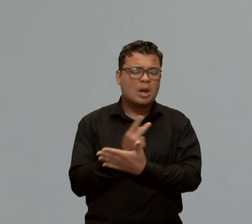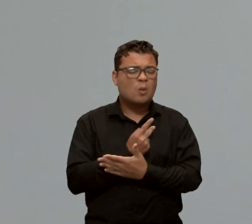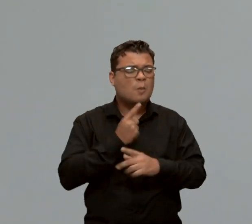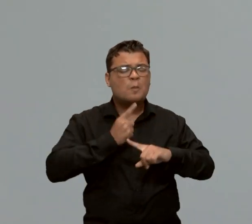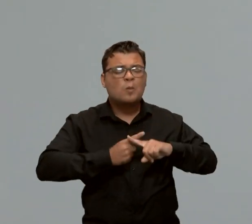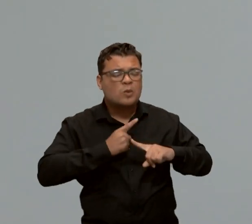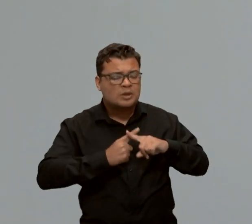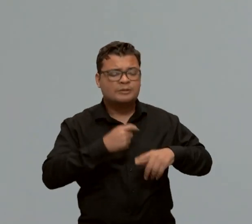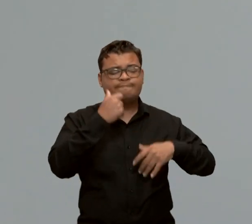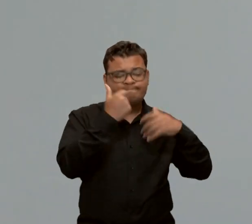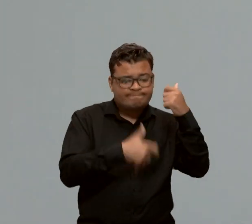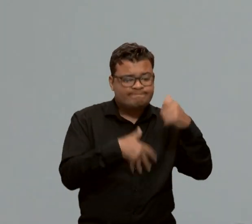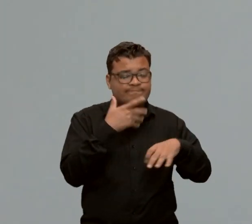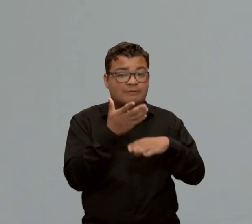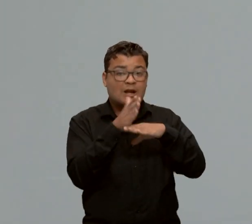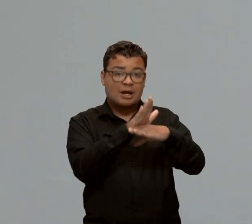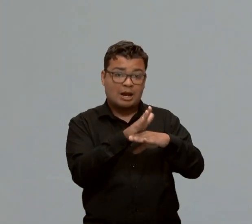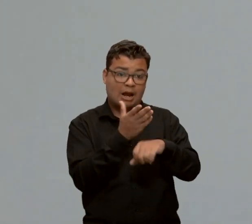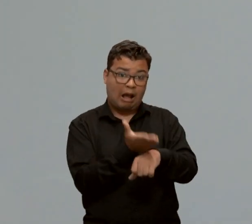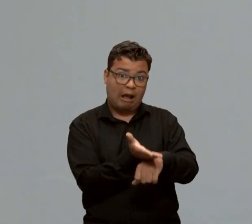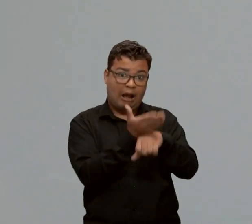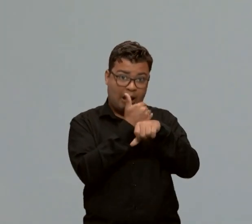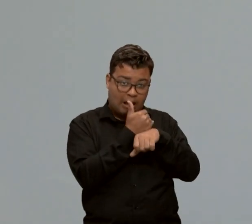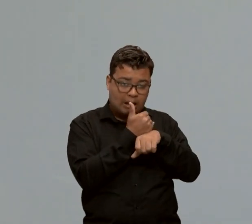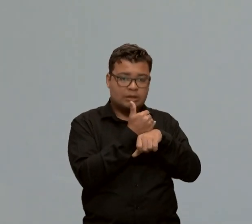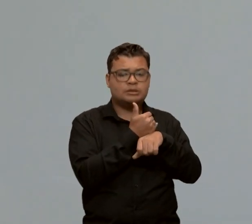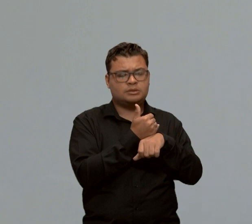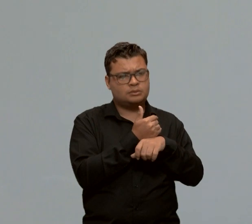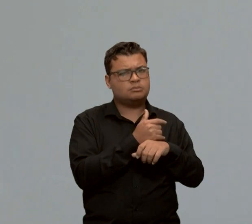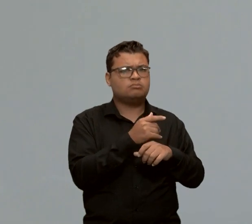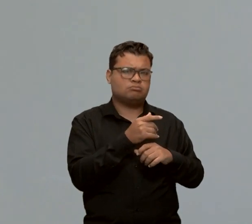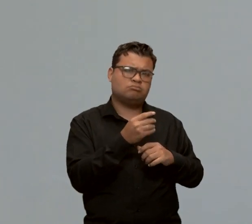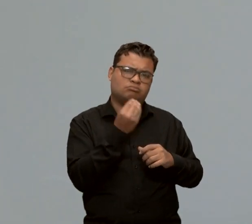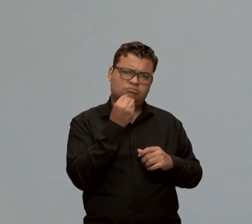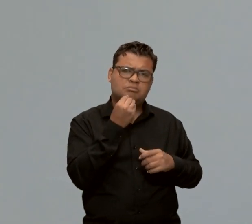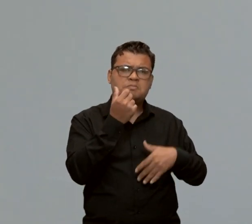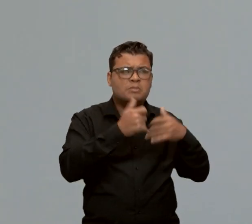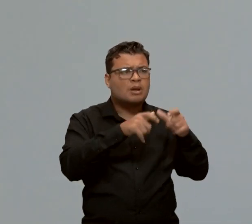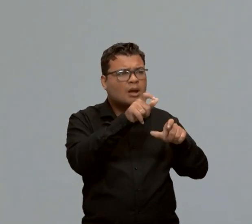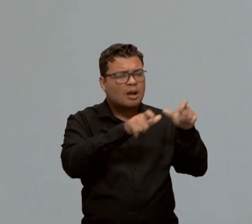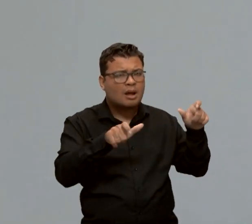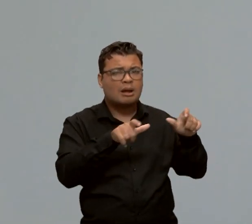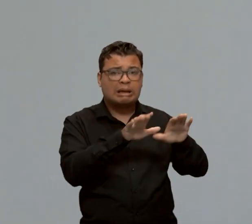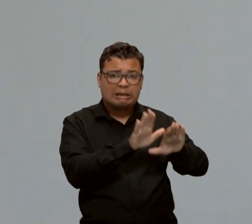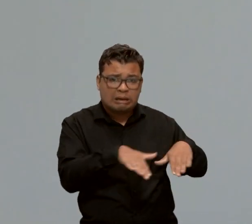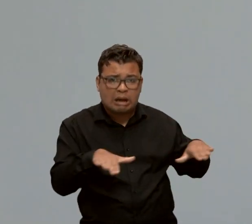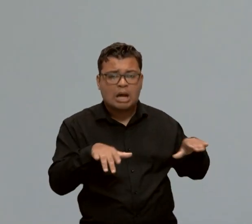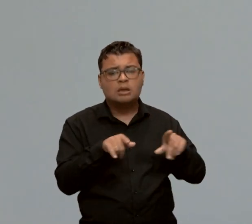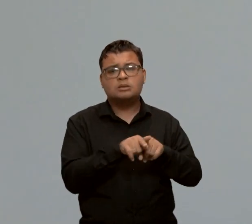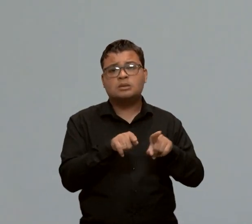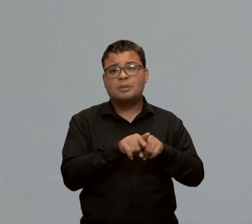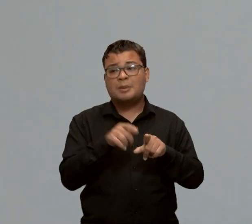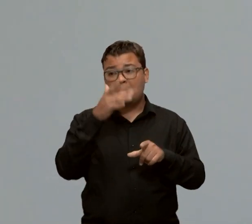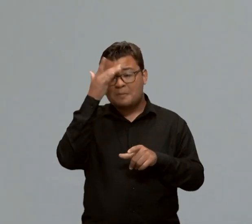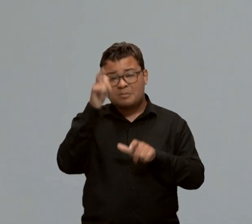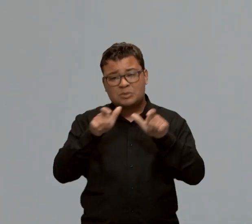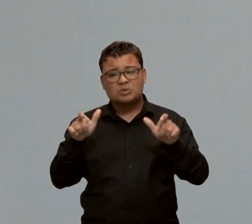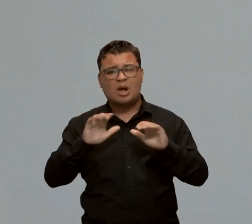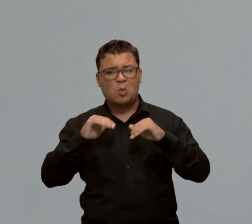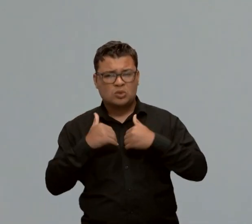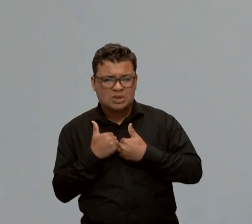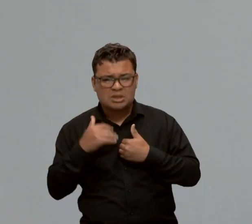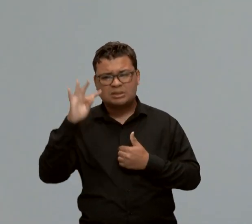É preciso preparar tanto a criança como quem sofre desse transtorno, para que eles possam